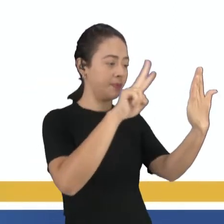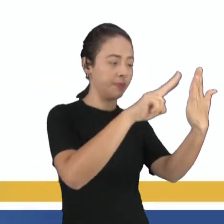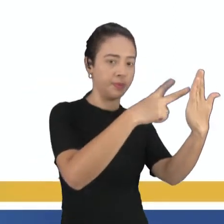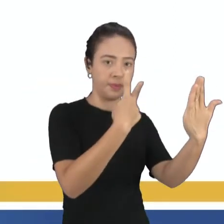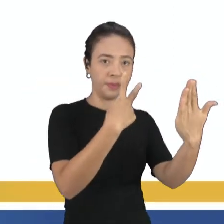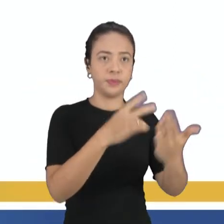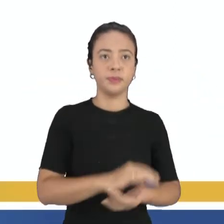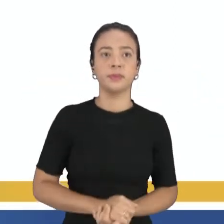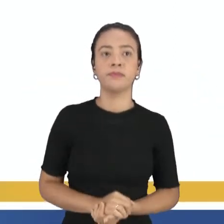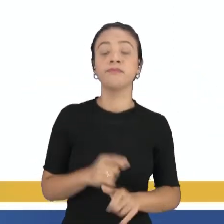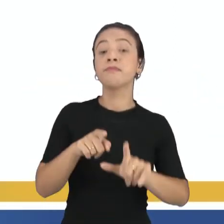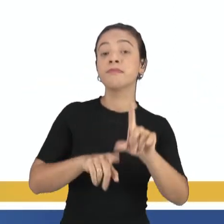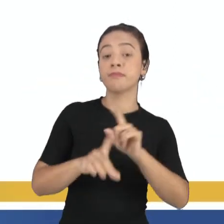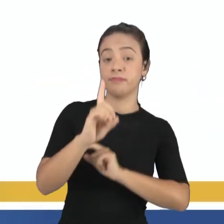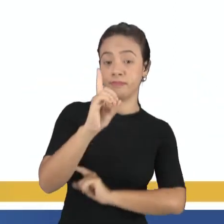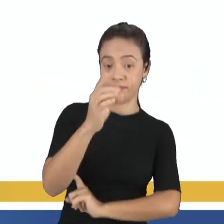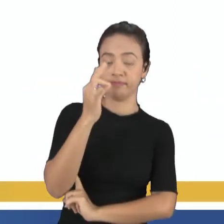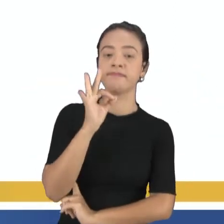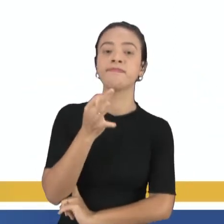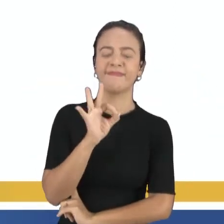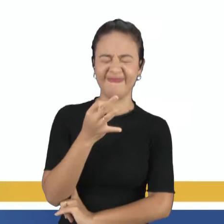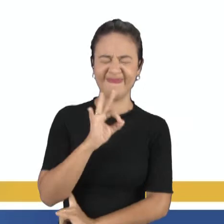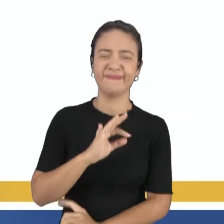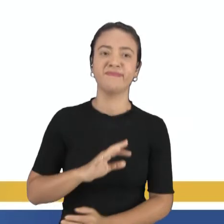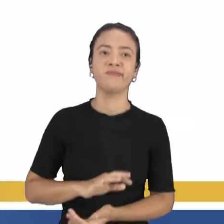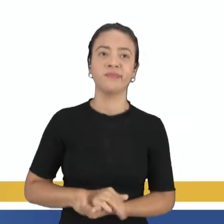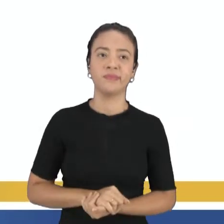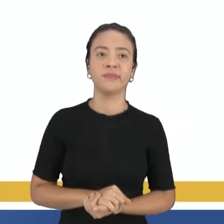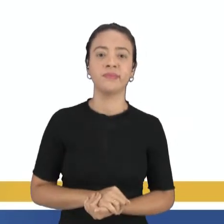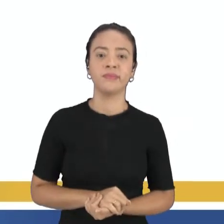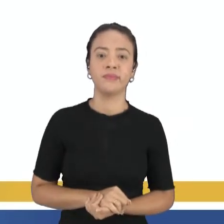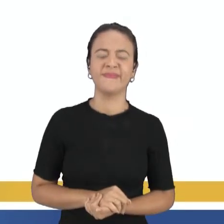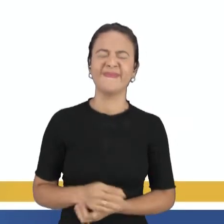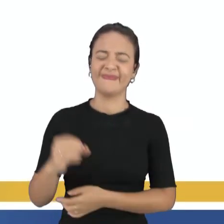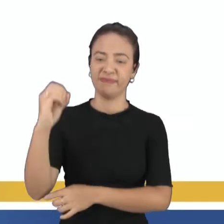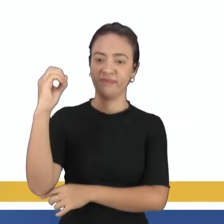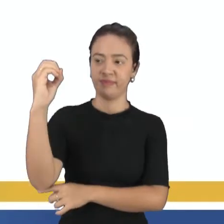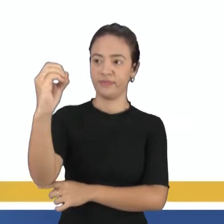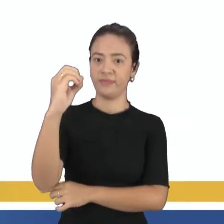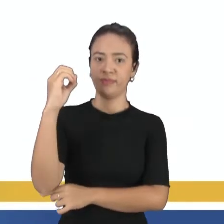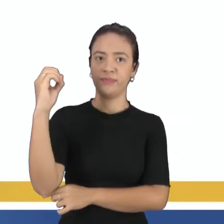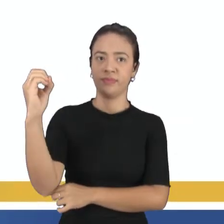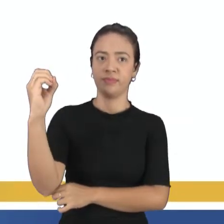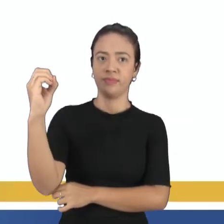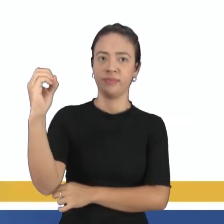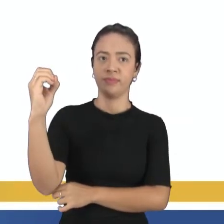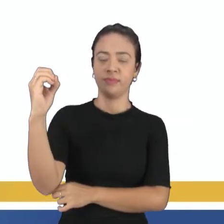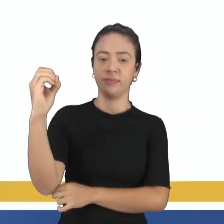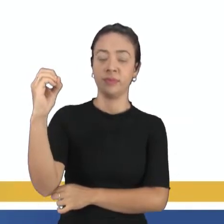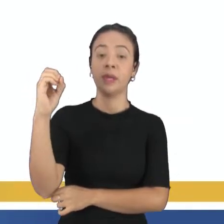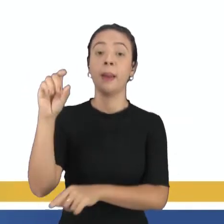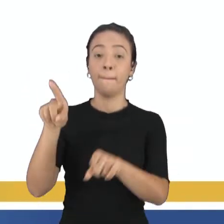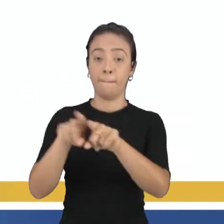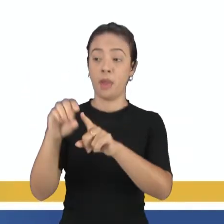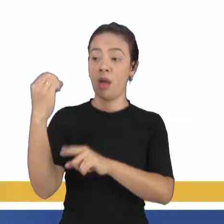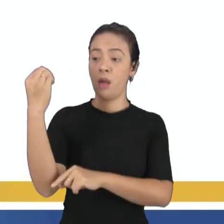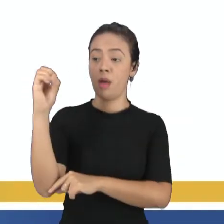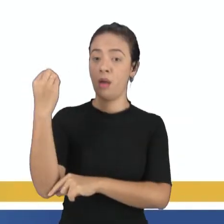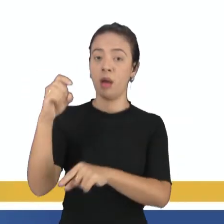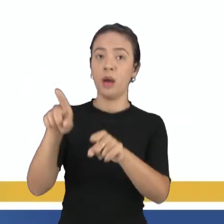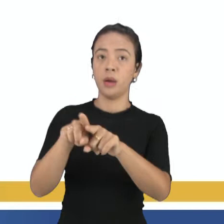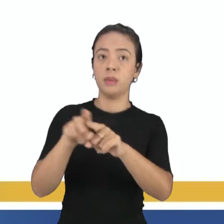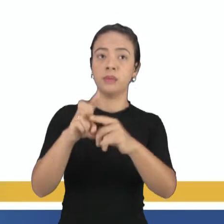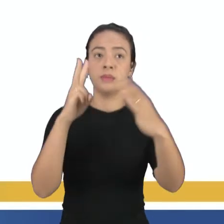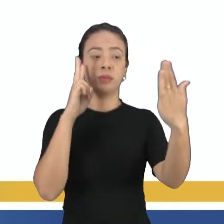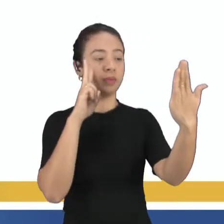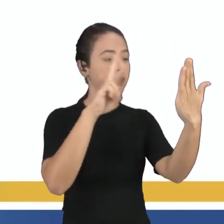Então, a alternativa correta é o item D: rotação, translação e simetria de